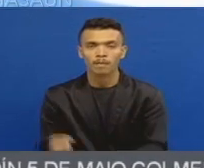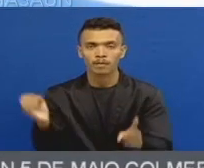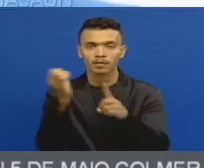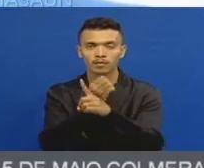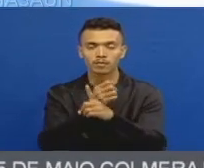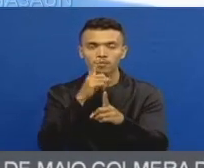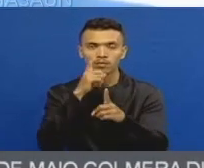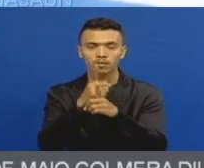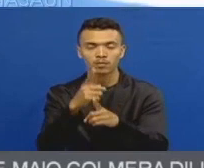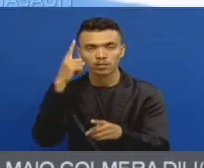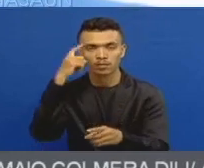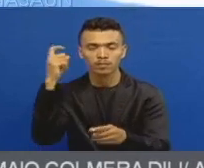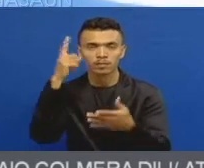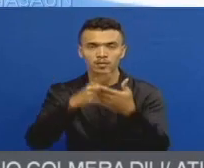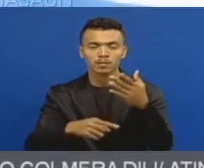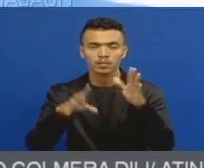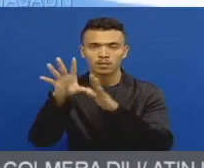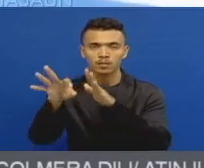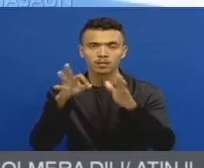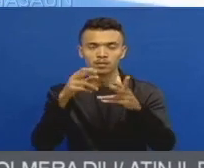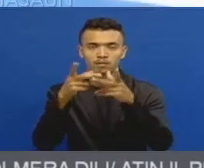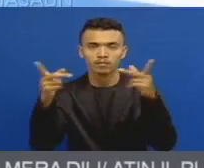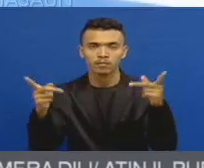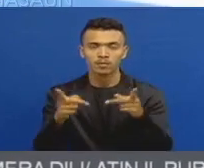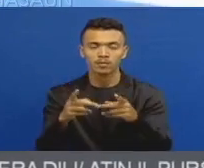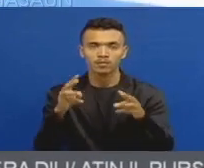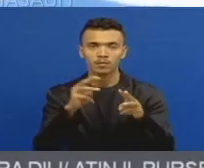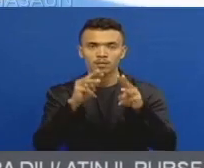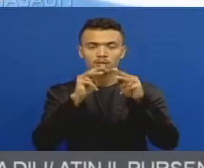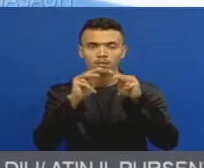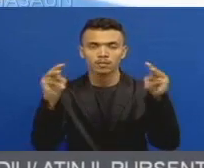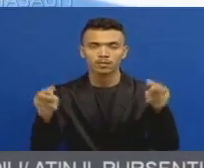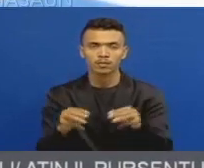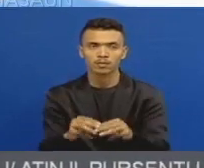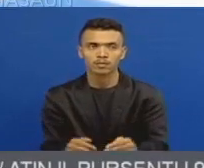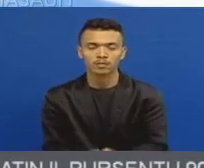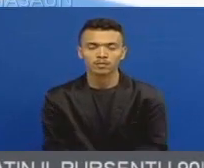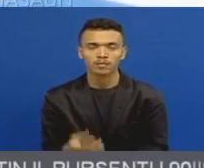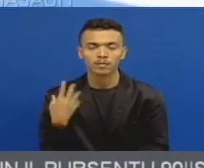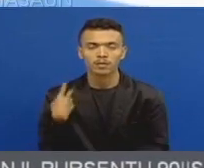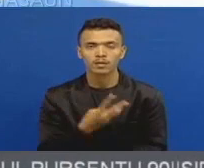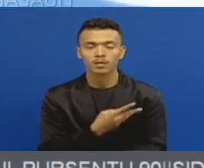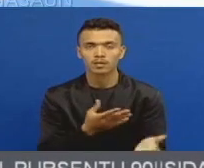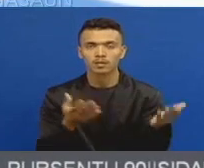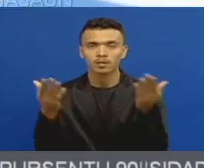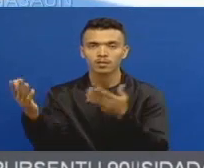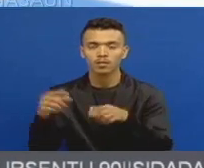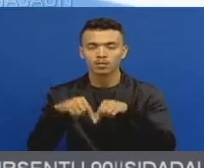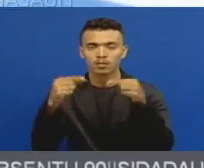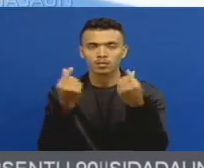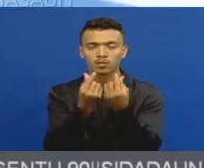lolos tama sair mak kita hili fatin ser nebe mak be remotas tebes. Aze italori grupo